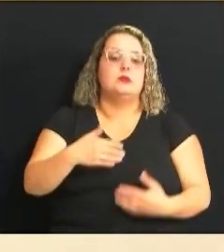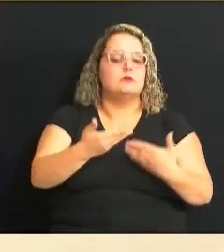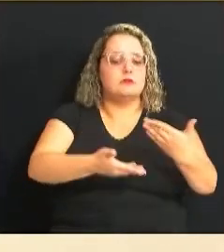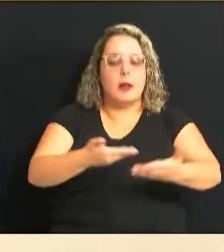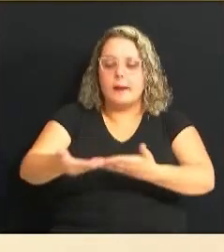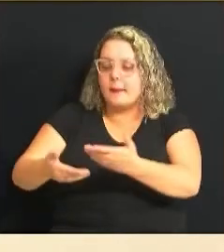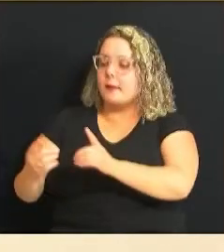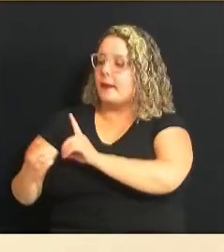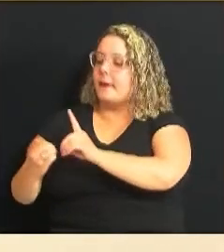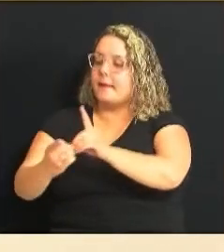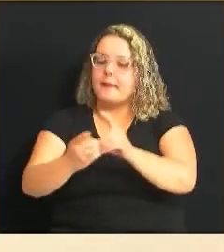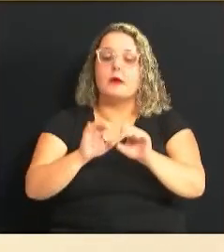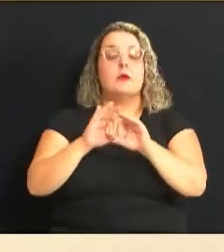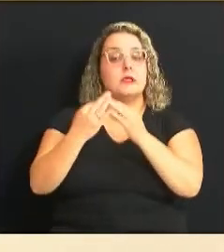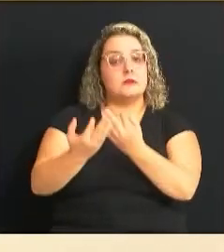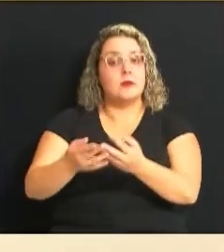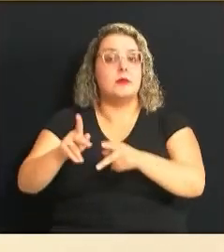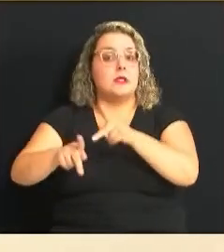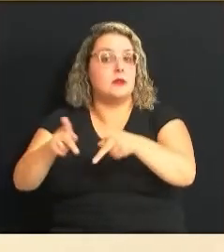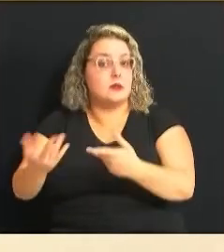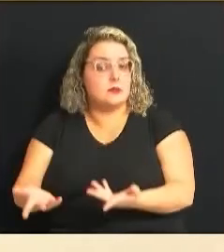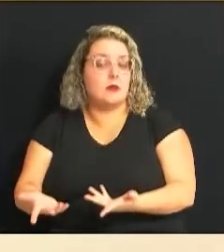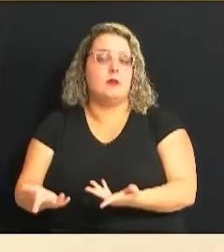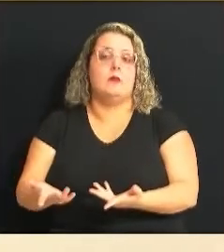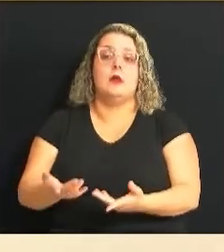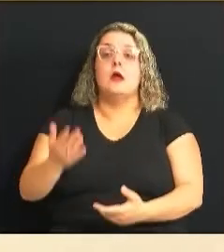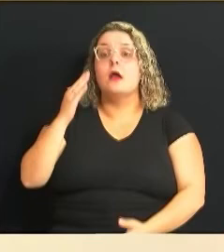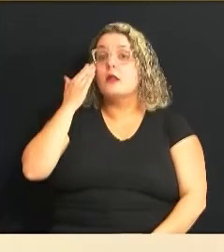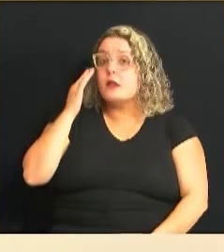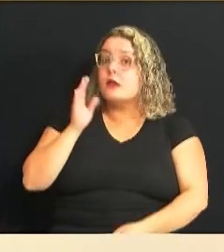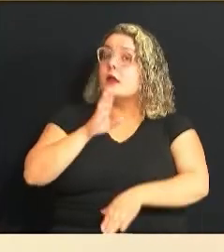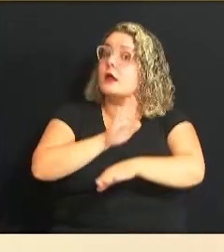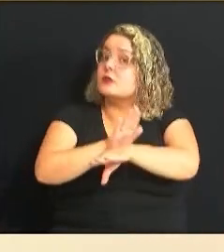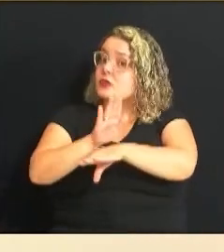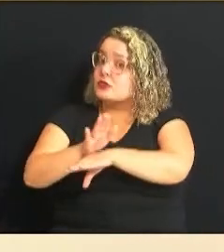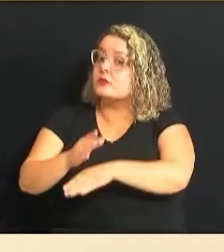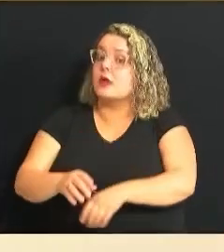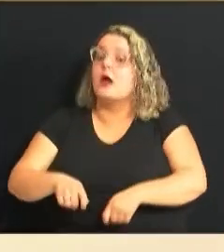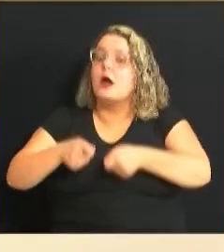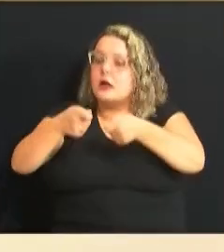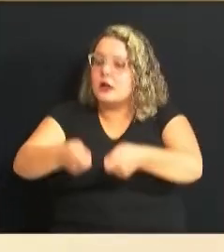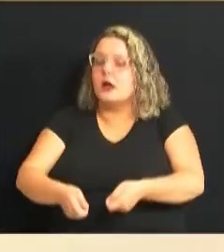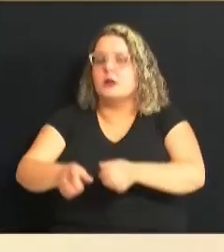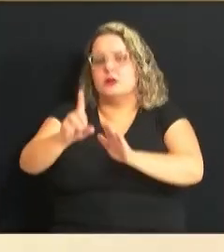esse público, com essas famílias, né, para entender e ajudá-los a